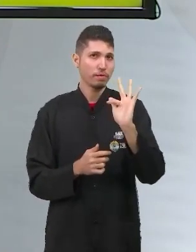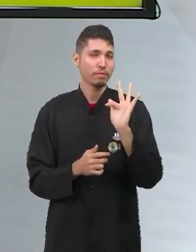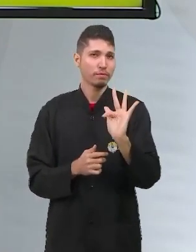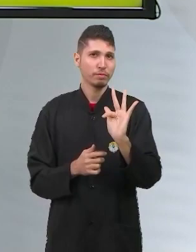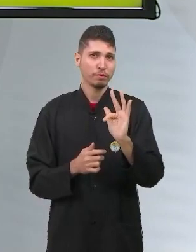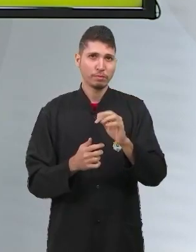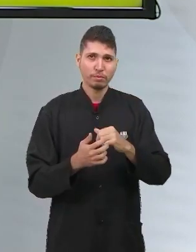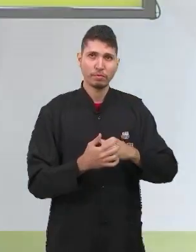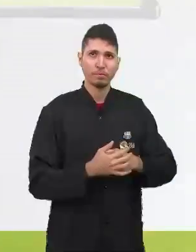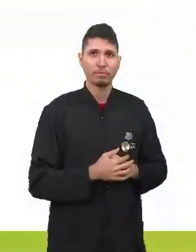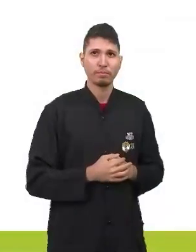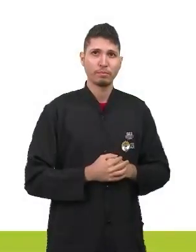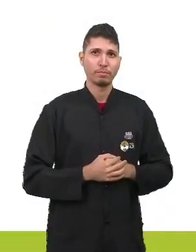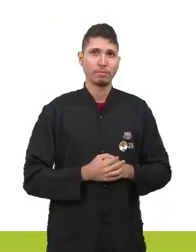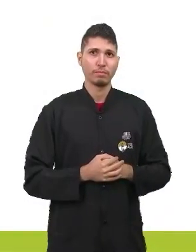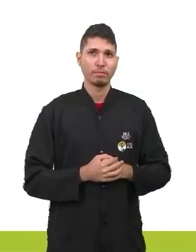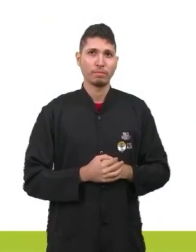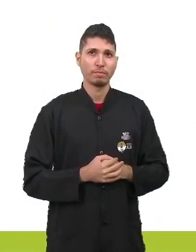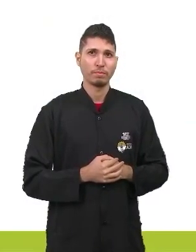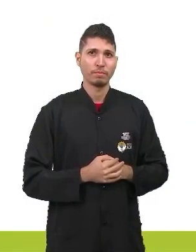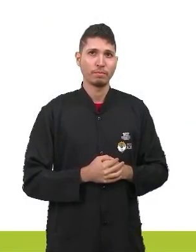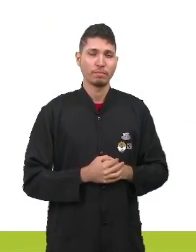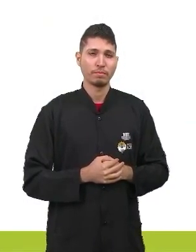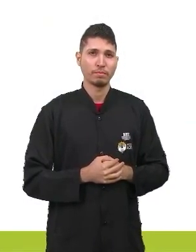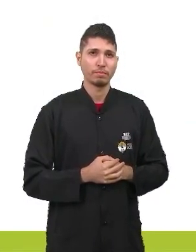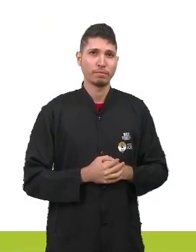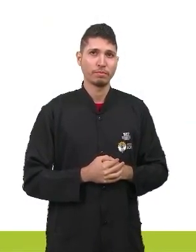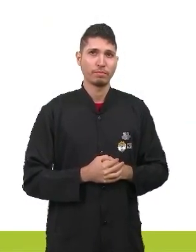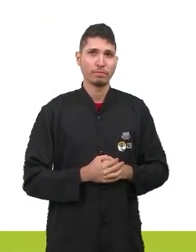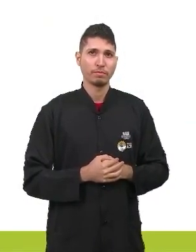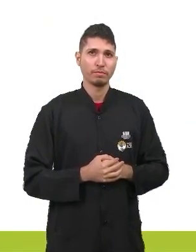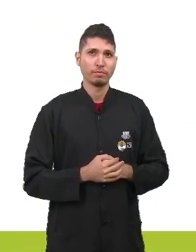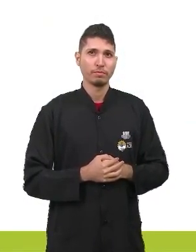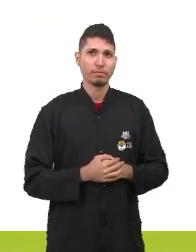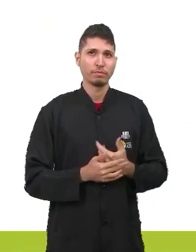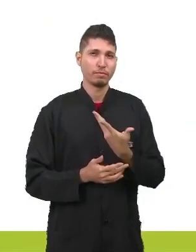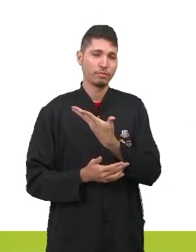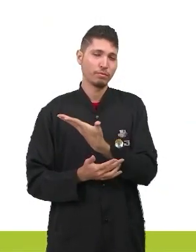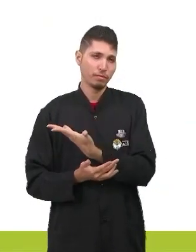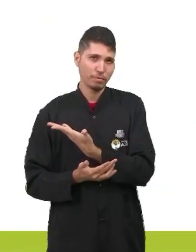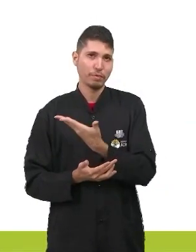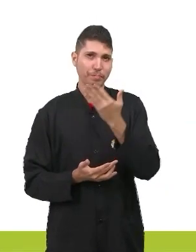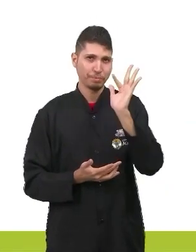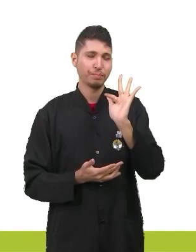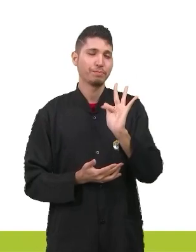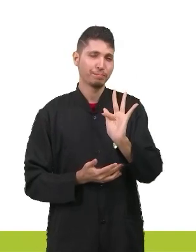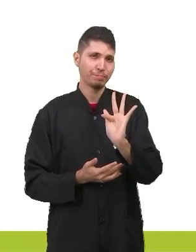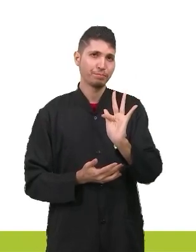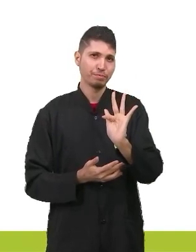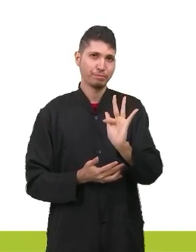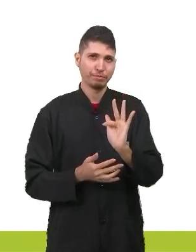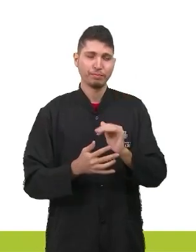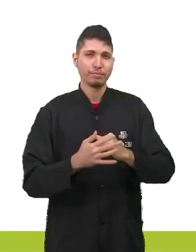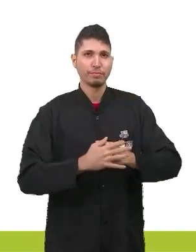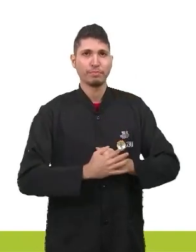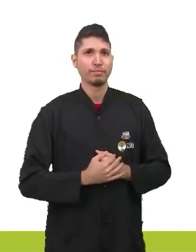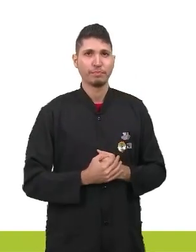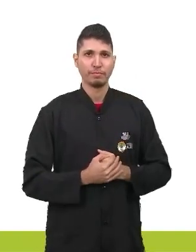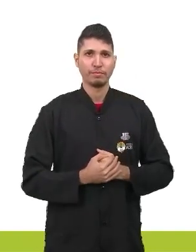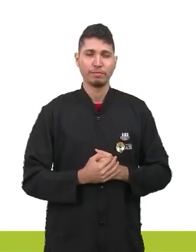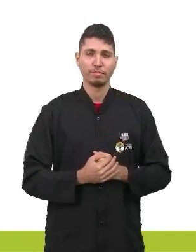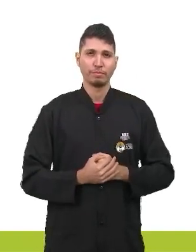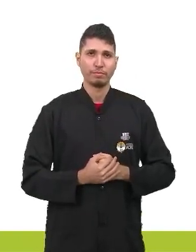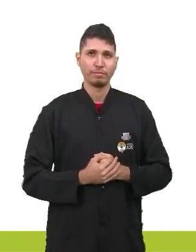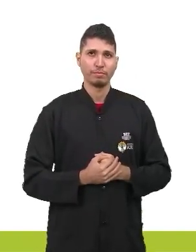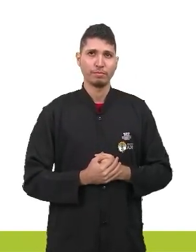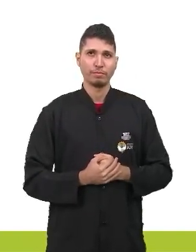bom? Vamos dar uma olhadinha aqui como é que isso aparece para a gente no dia a dia. Nós temos aqui uma função, tá bom? Nós temos uma função, nesse caso aqui uma